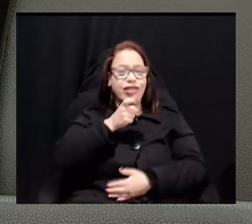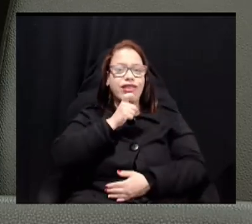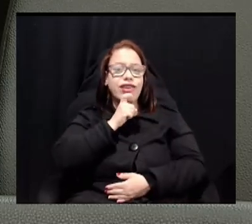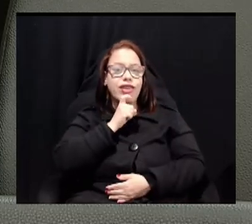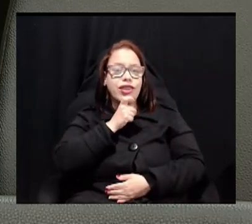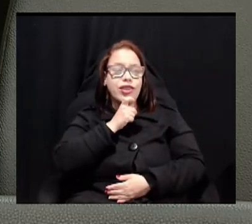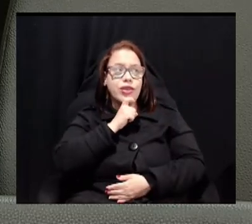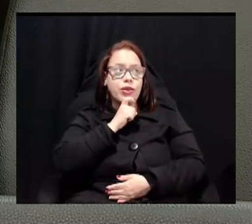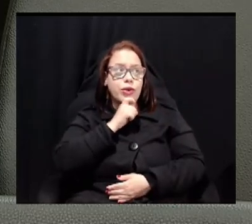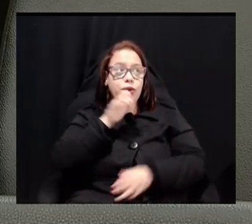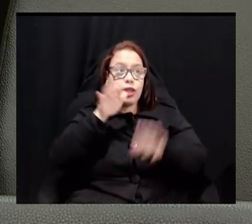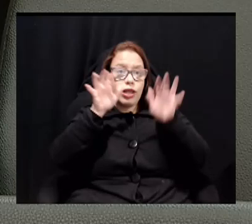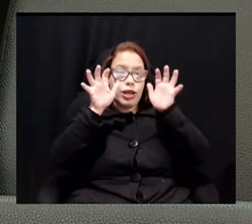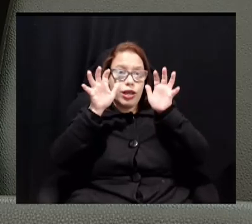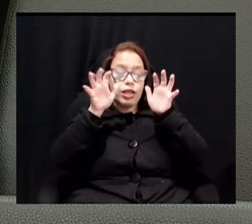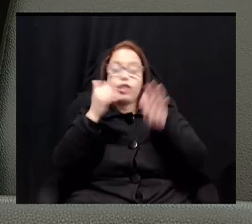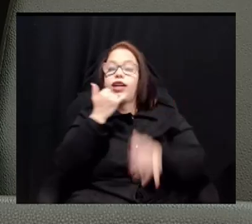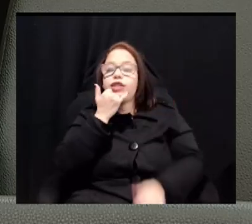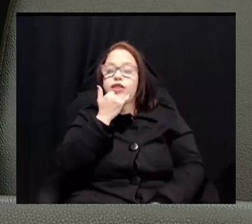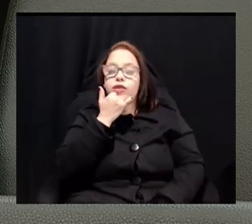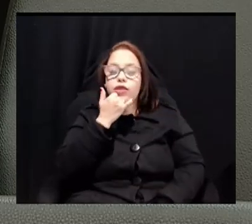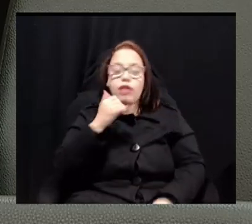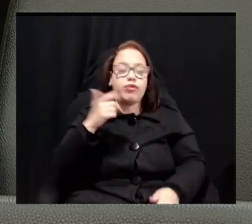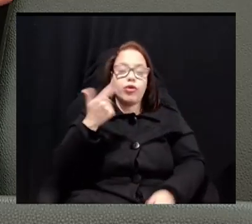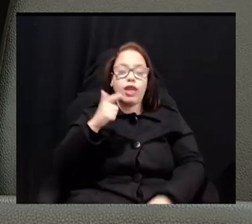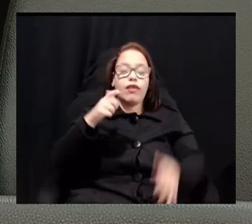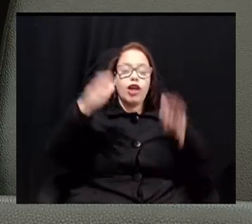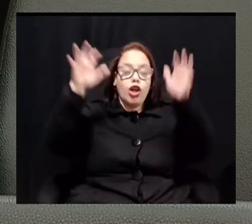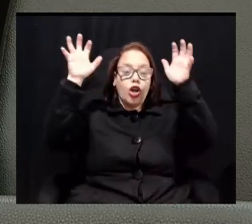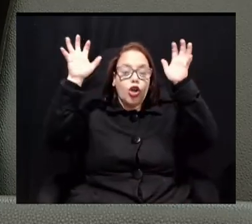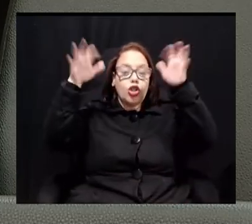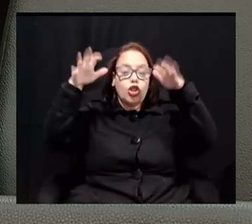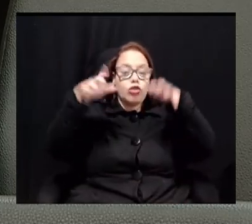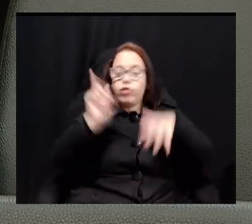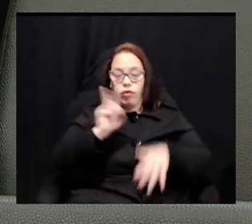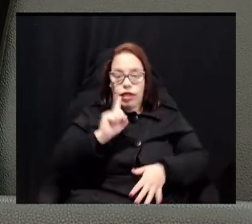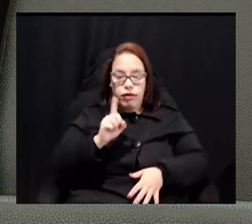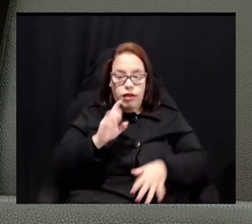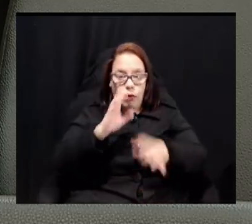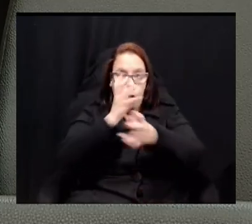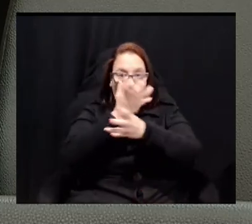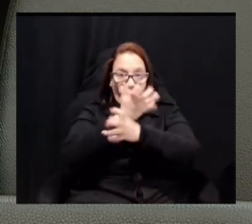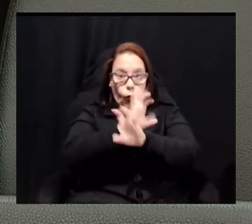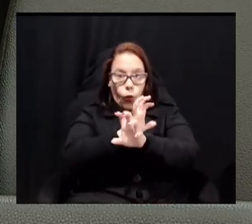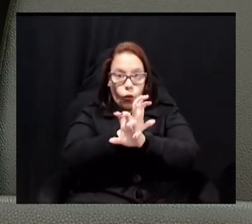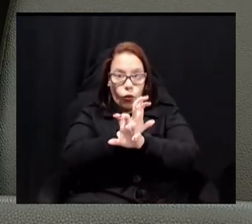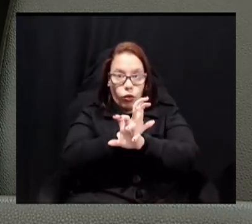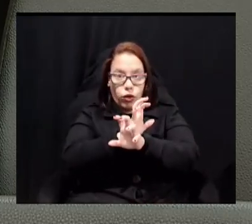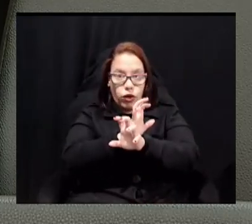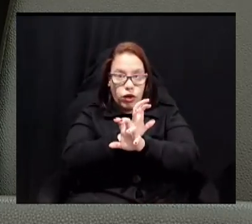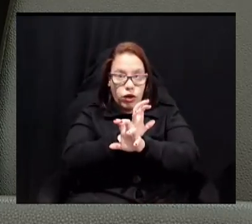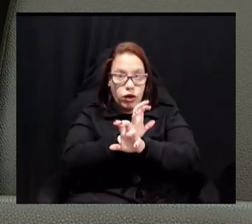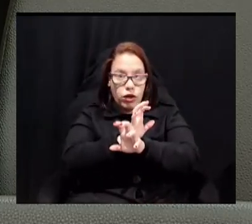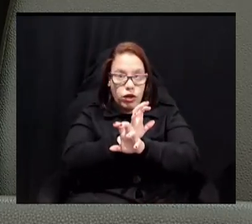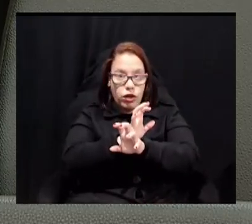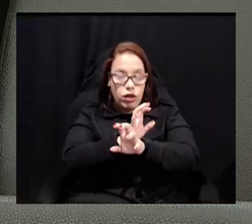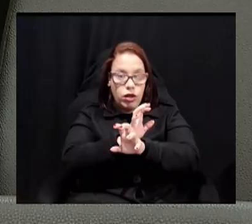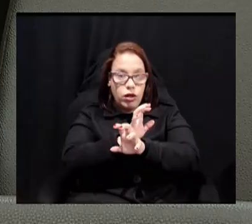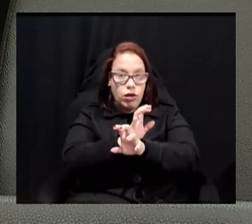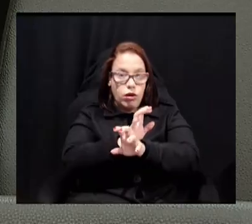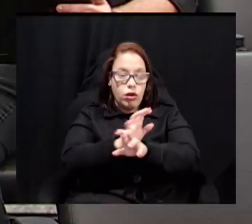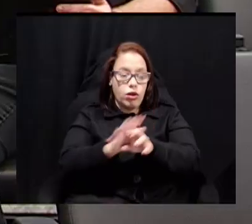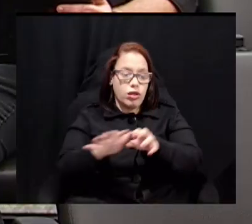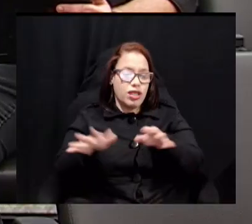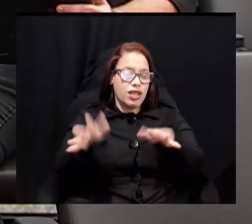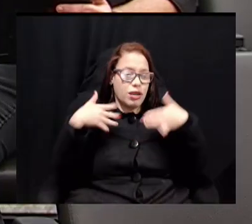e a van, em determinado momento, chegou, e aí vem o pó junto, né? E aquele poeirão, né? E aquele poeirão com as crianças. E